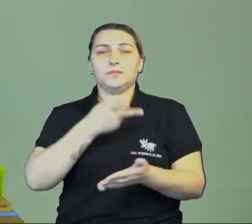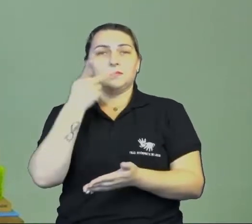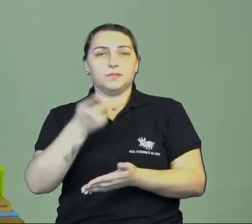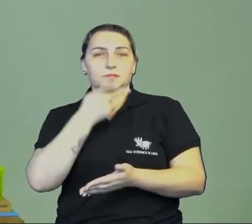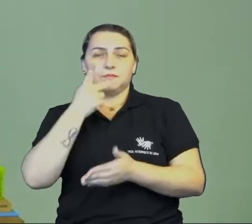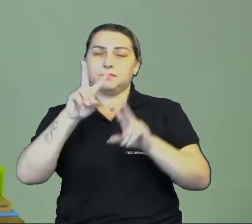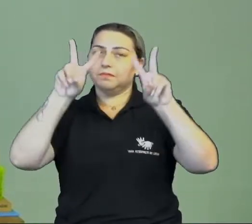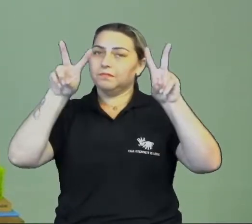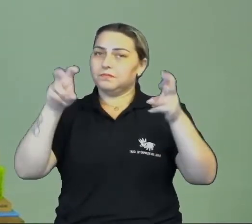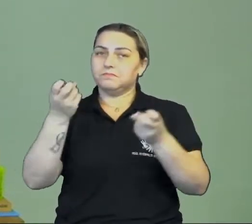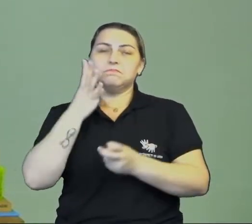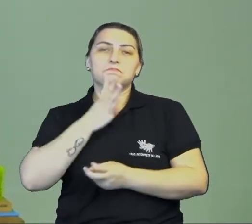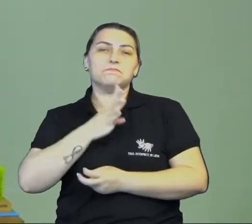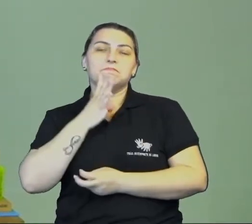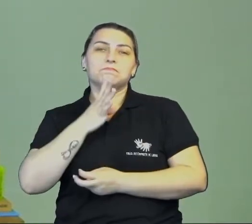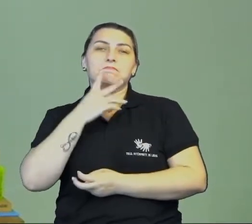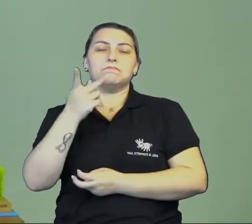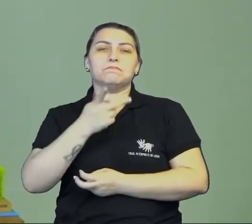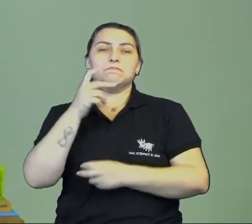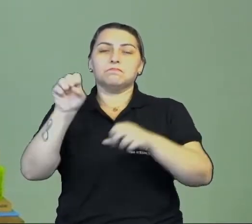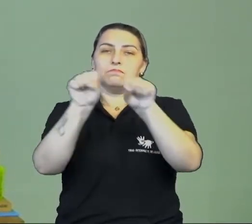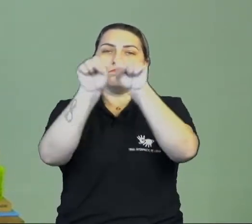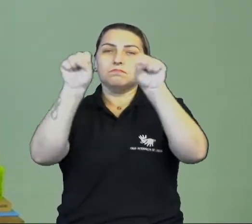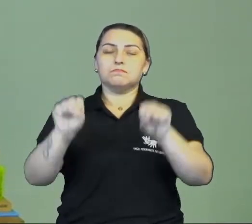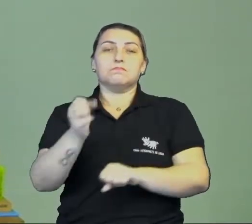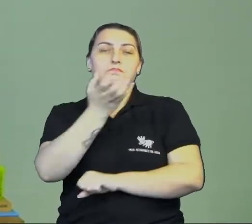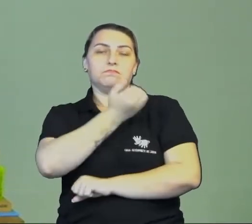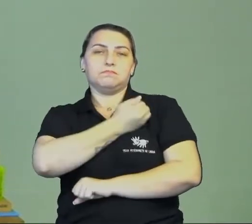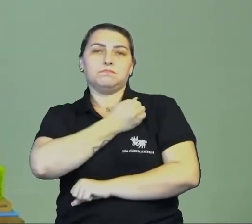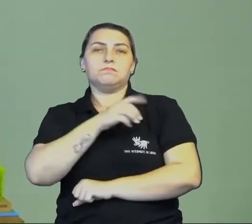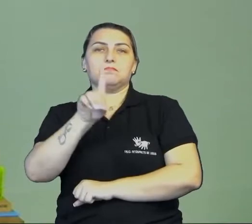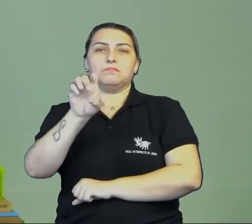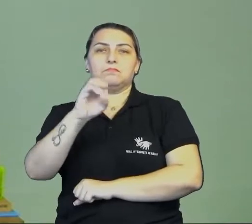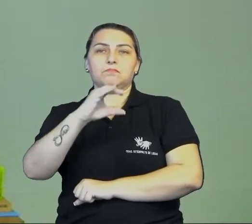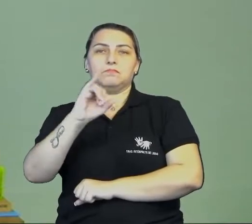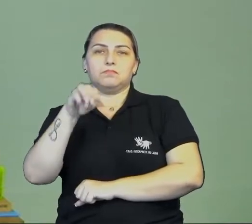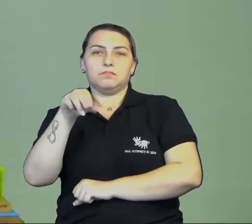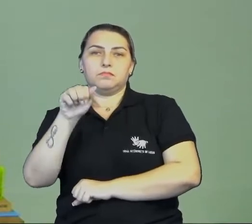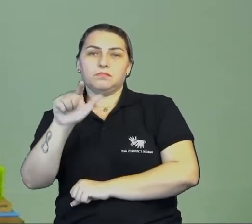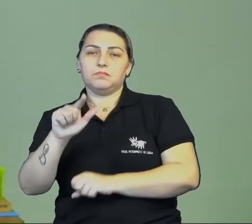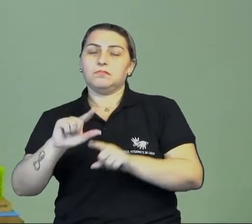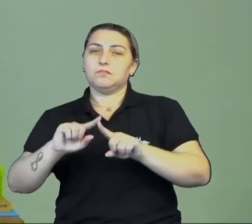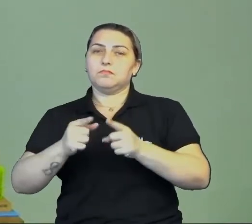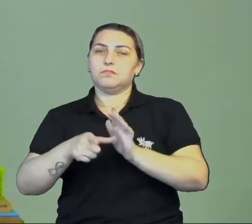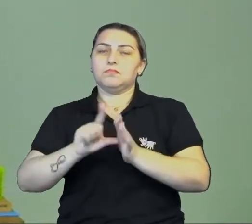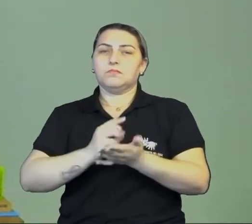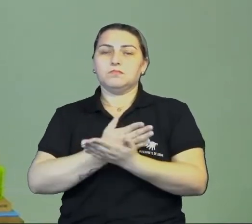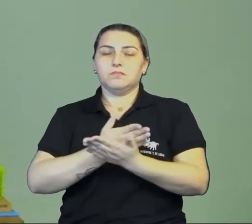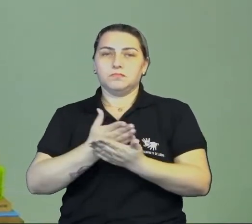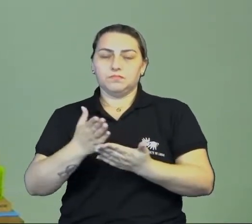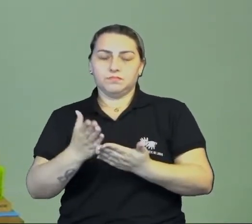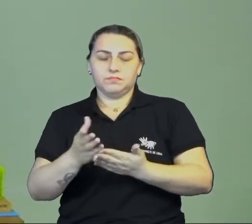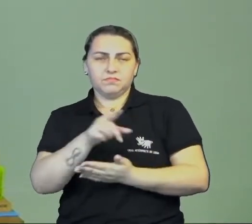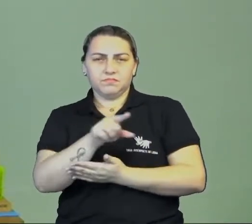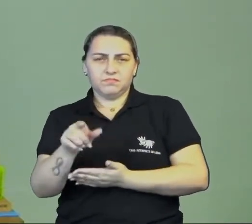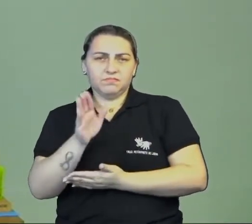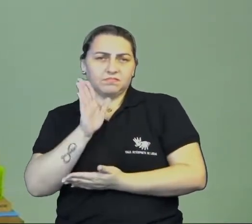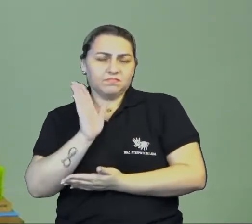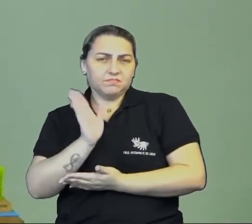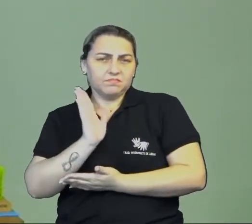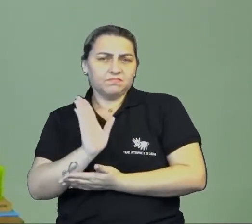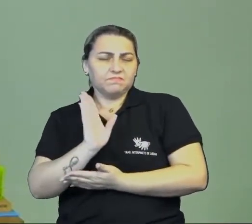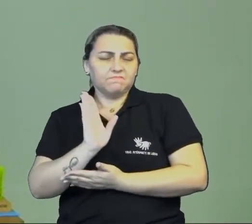sobre um assunto bem legal. Nós vamos falar do sistema de numeração decimal. Mas antes da gente começar, você já